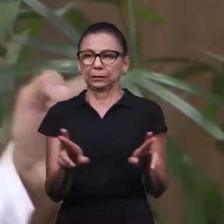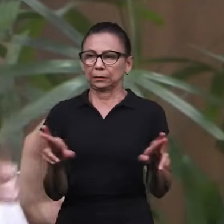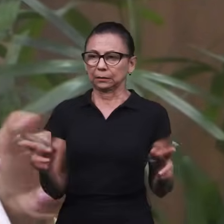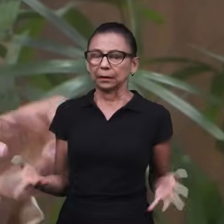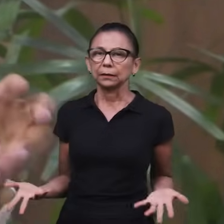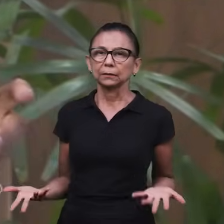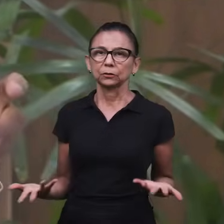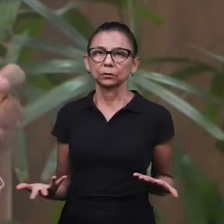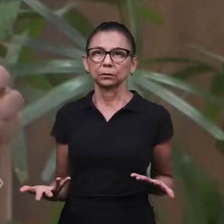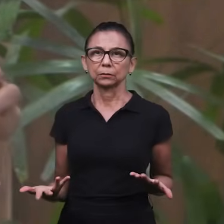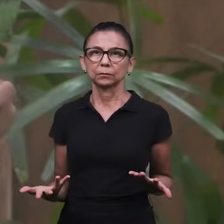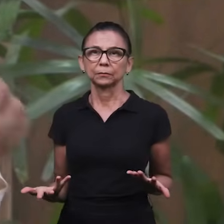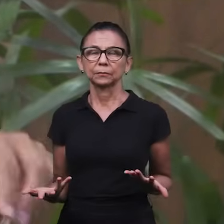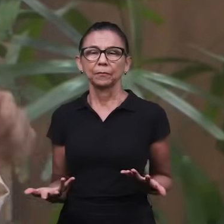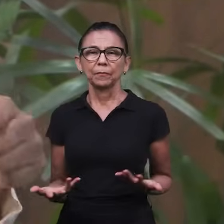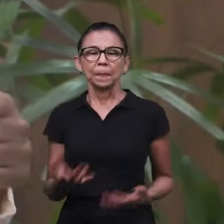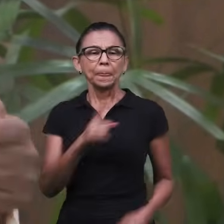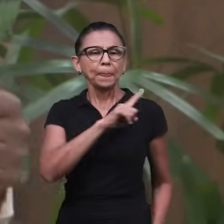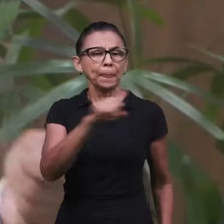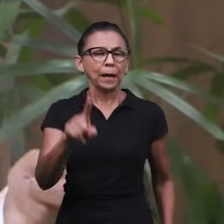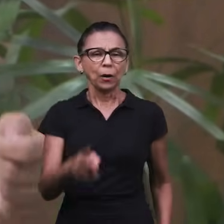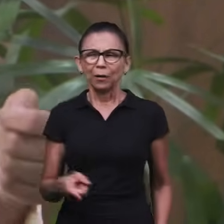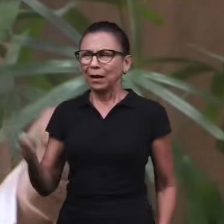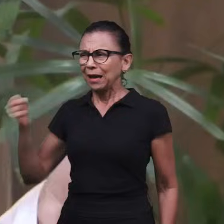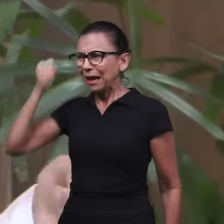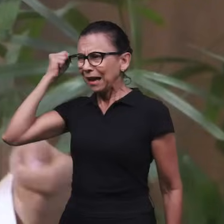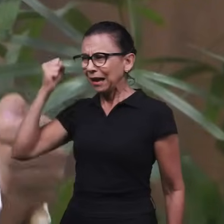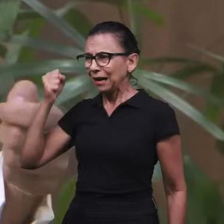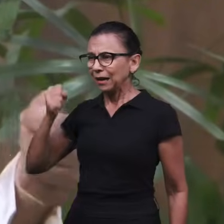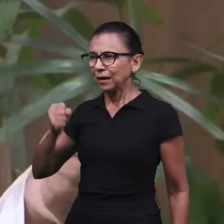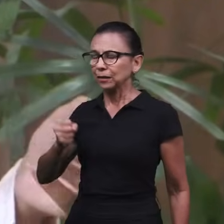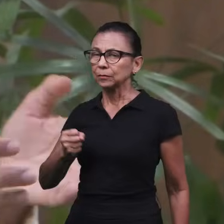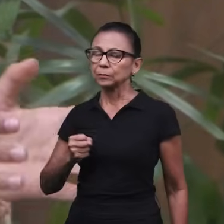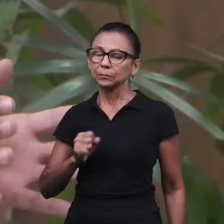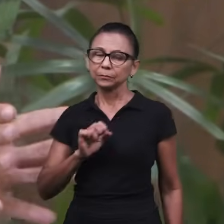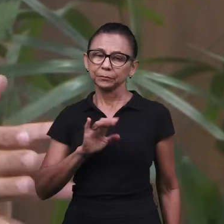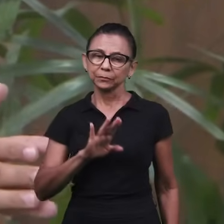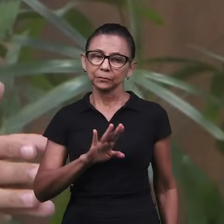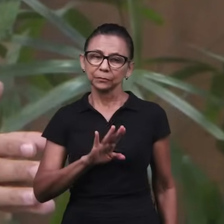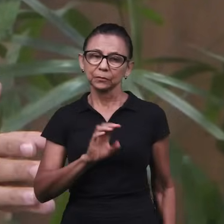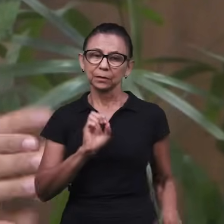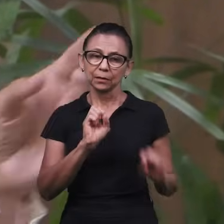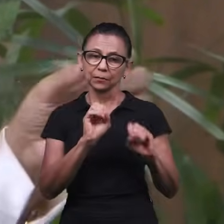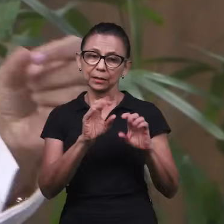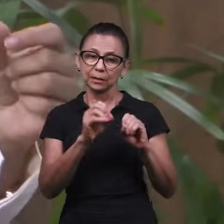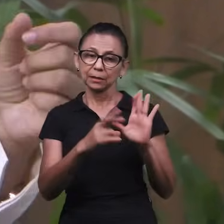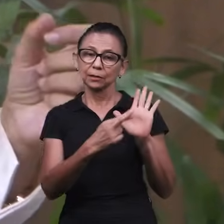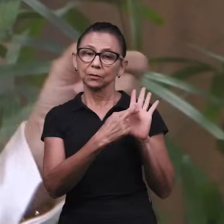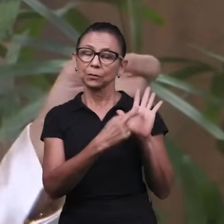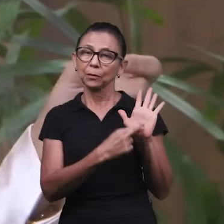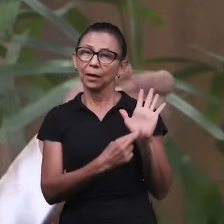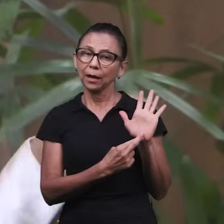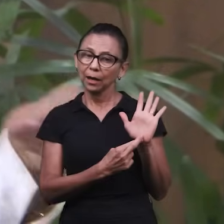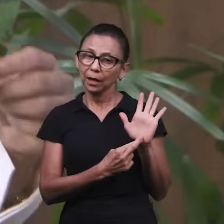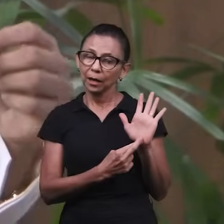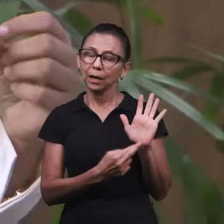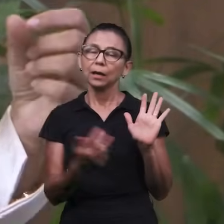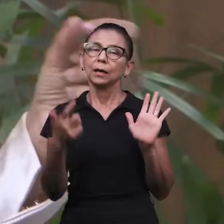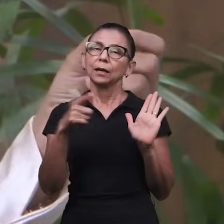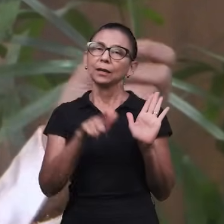não aceitam facilmente aquele não, mas você vai ensinando a regra que é favorável a ele, como